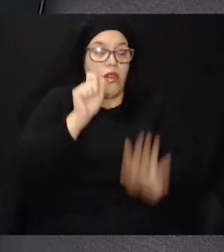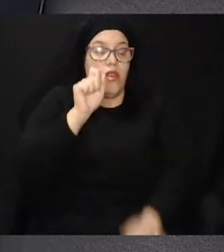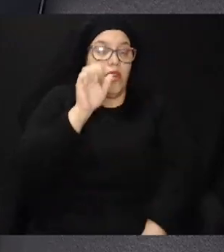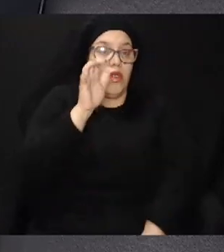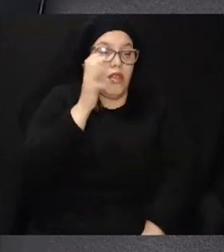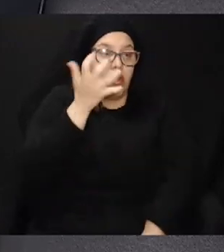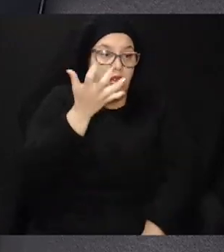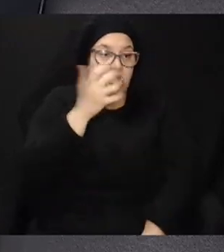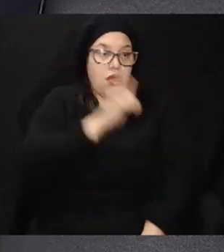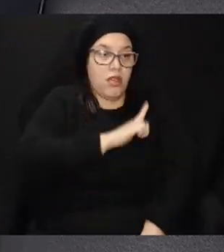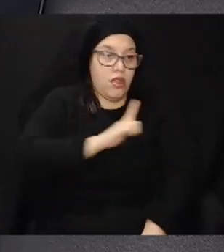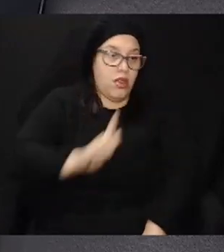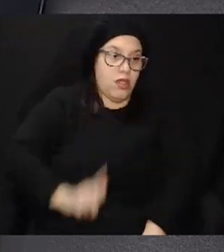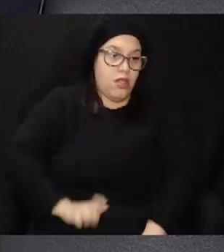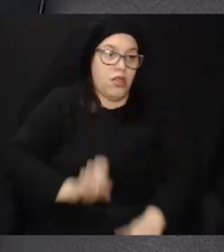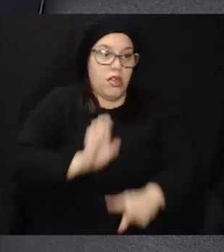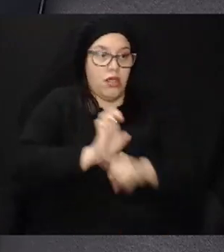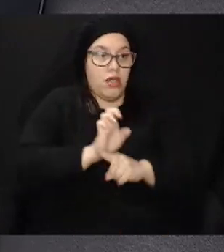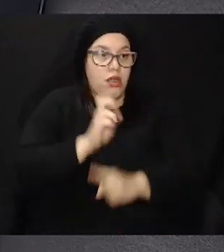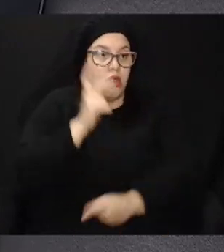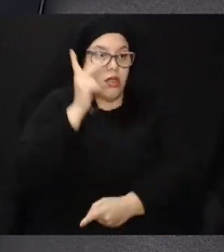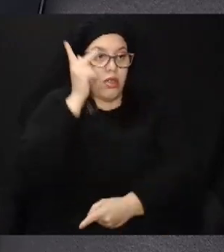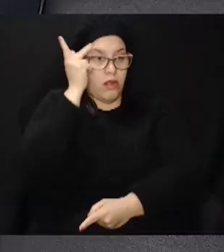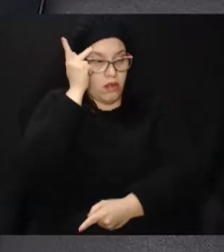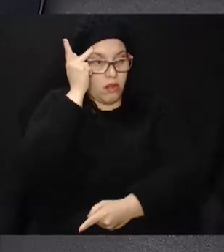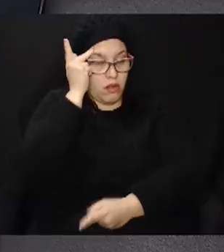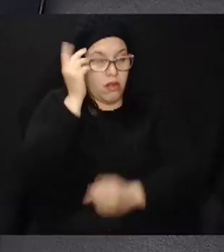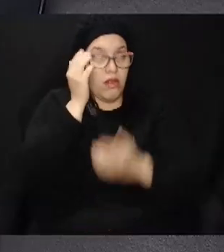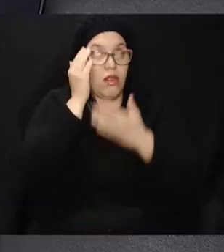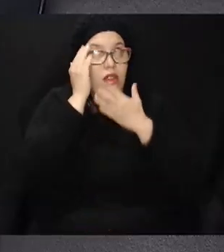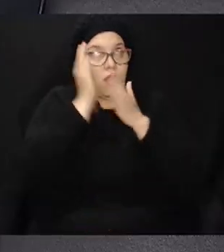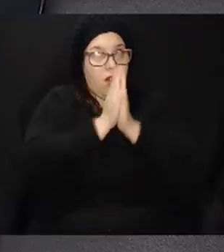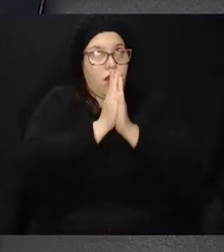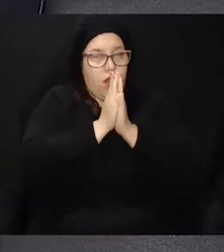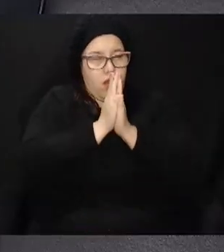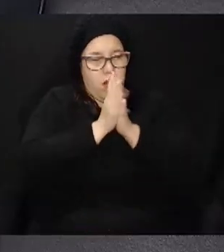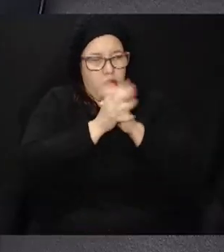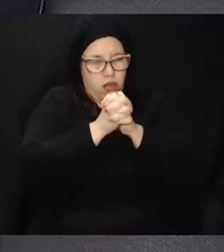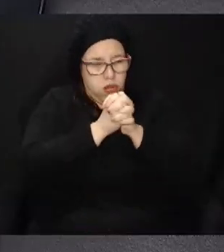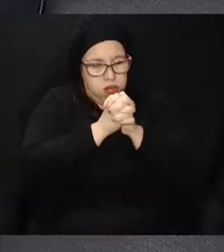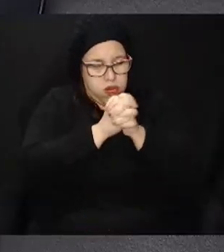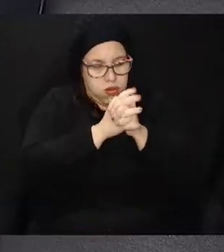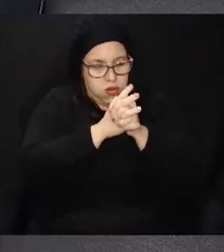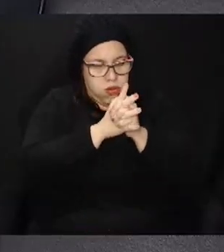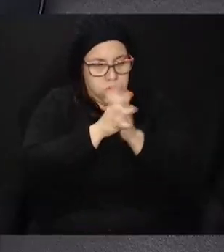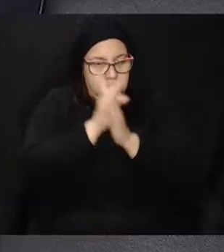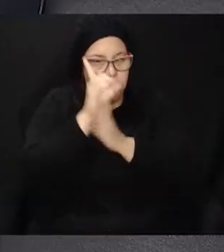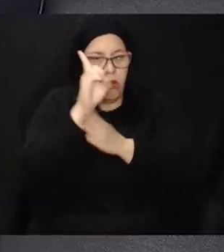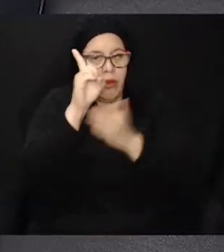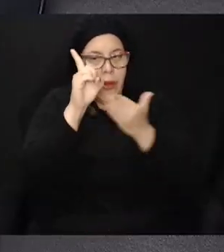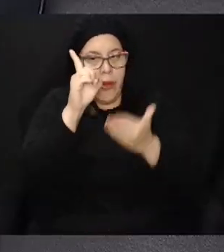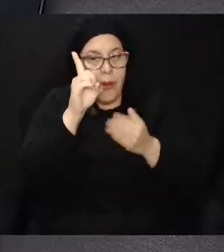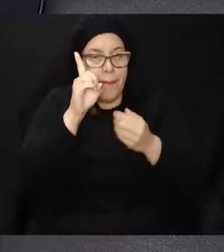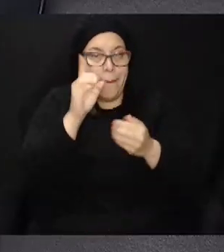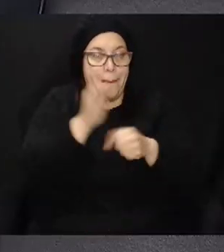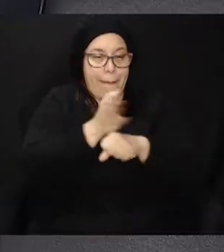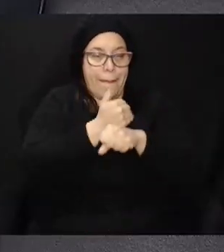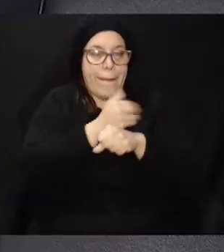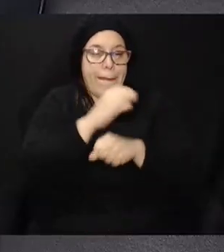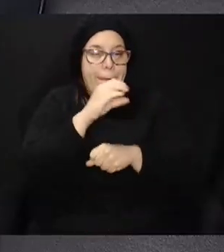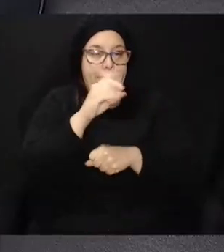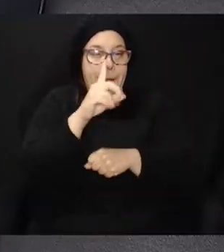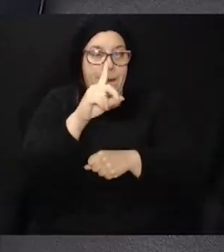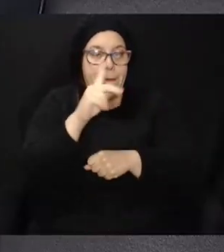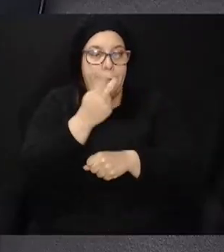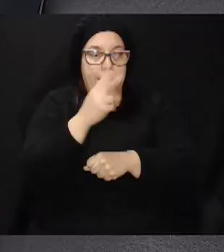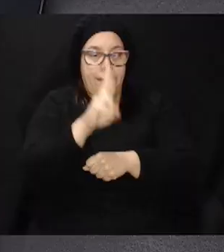governador do estado, graças a Deus, pela graça de Deus, outorgou que o CDHU determine